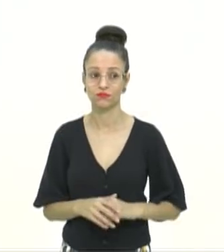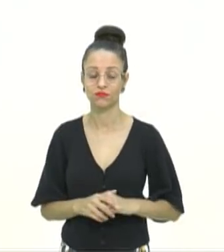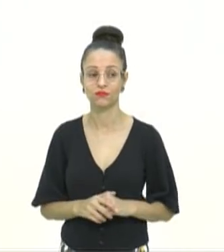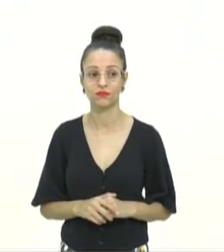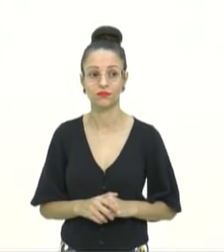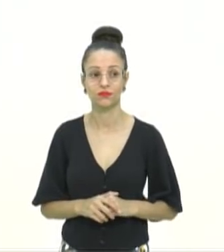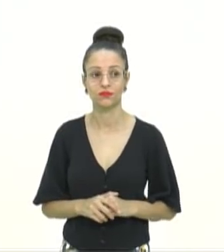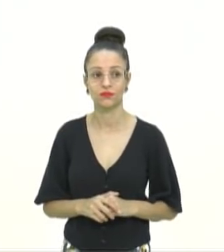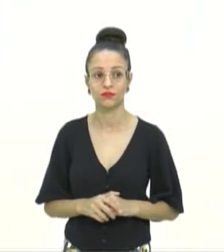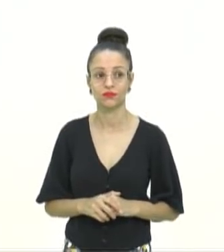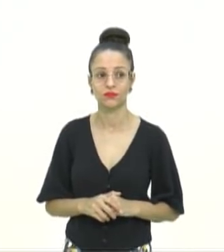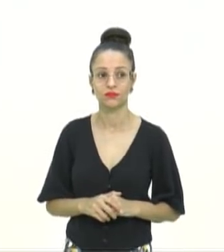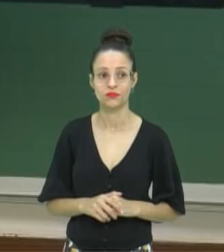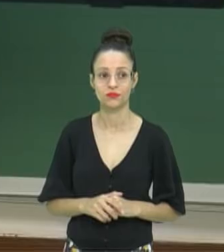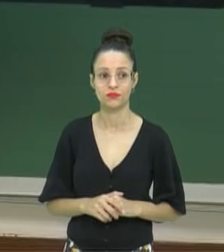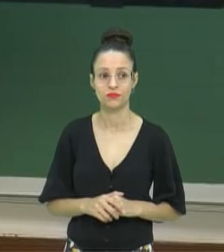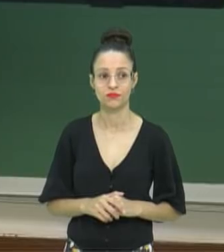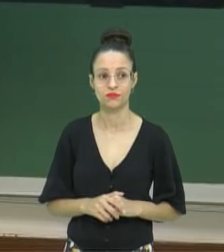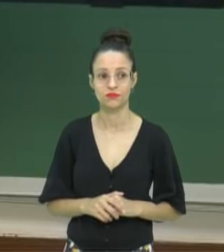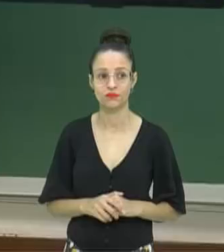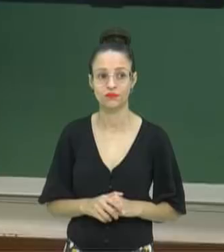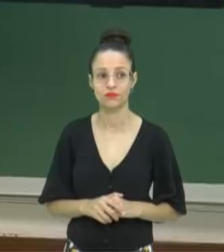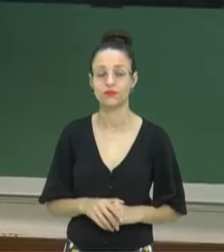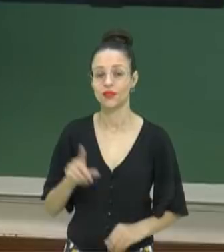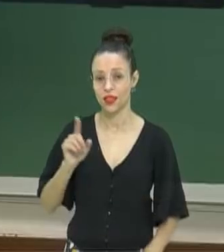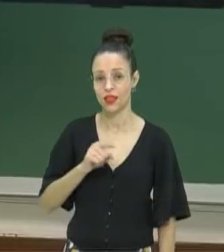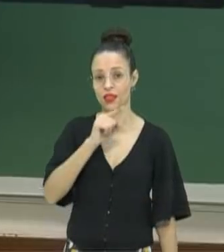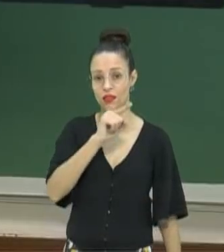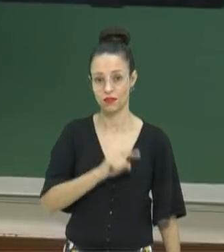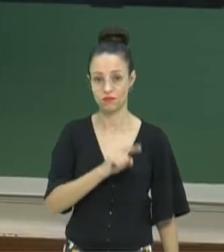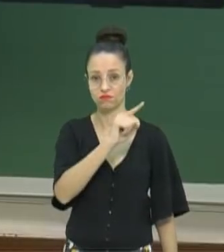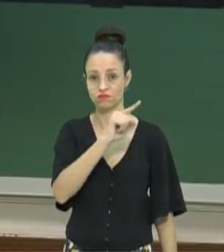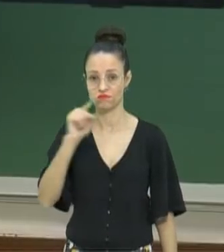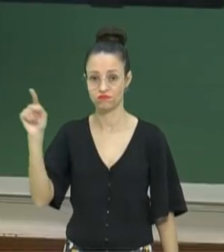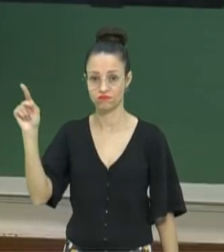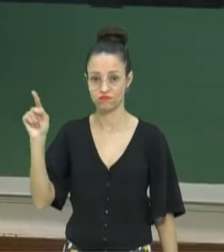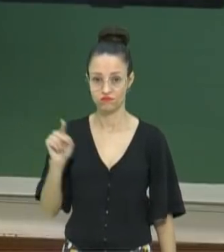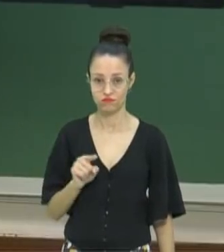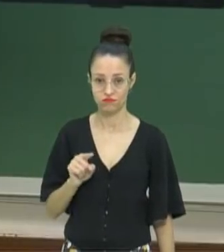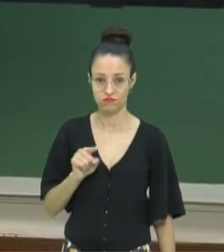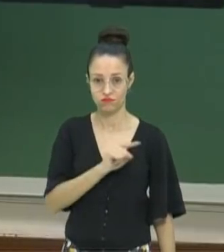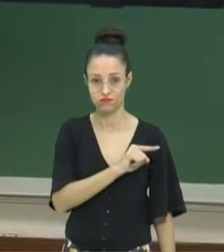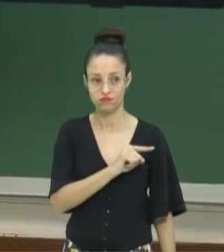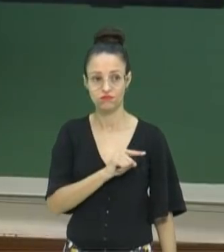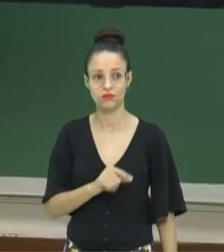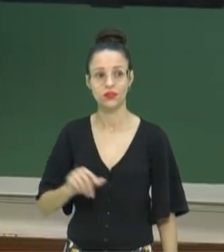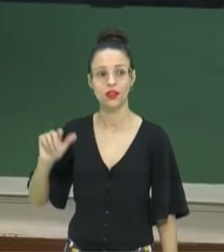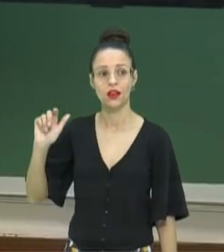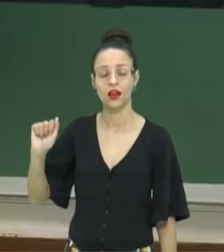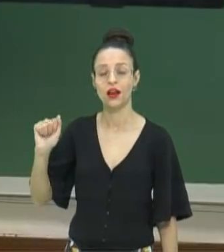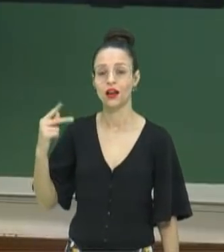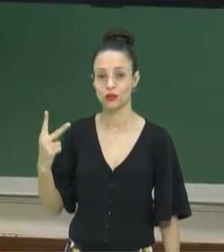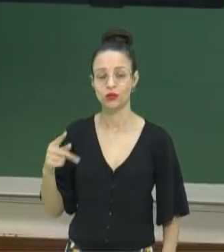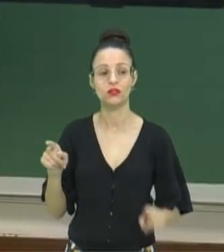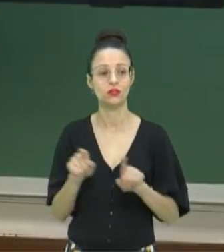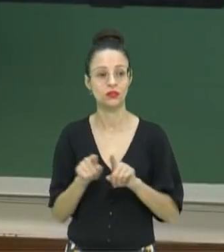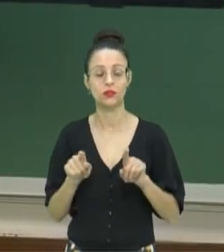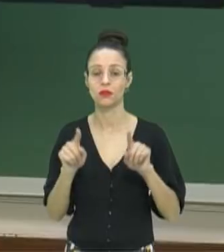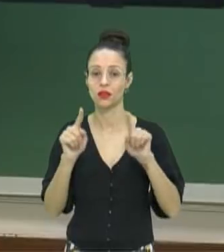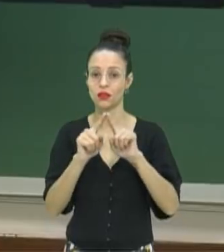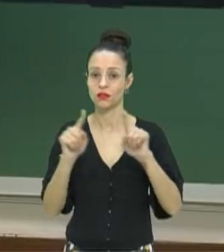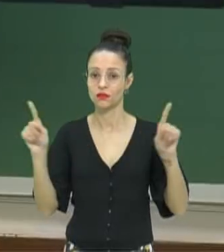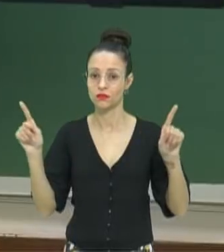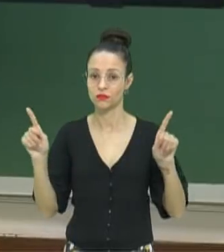Se você olhar, A1 é um trapézio e esse A2 aqui embaixo também é